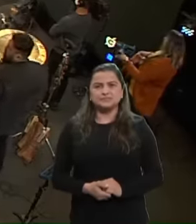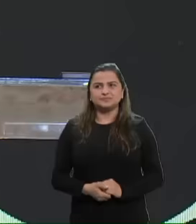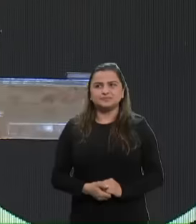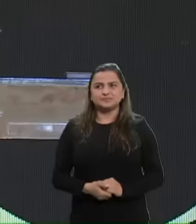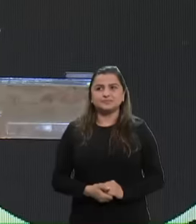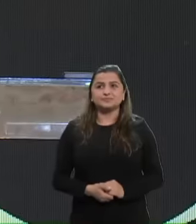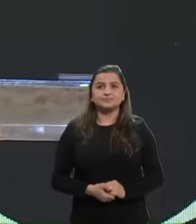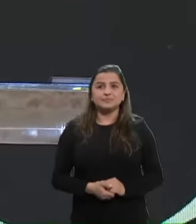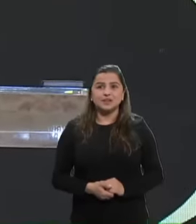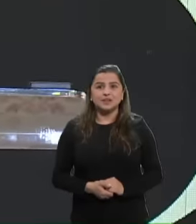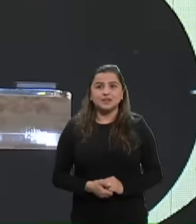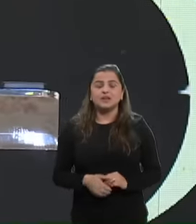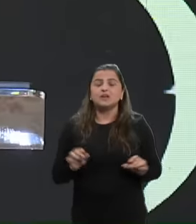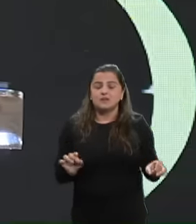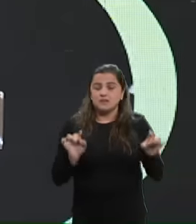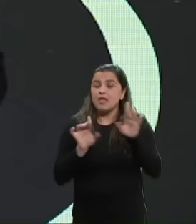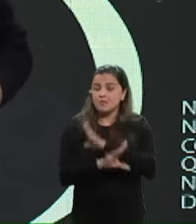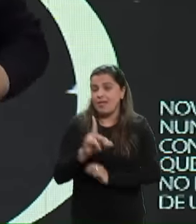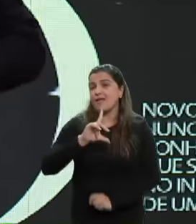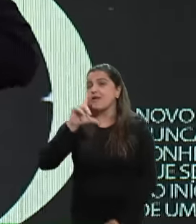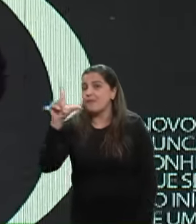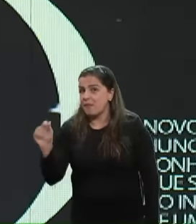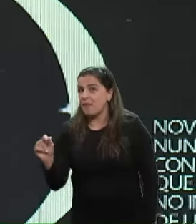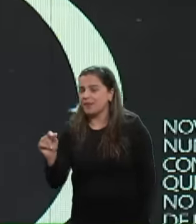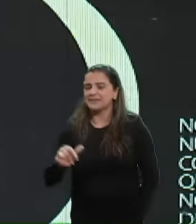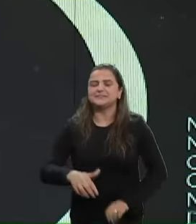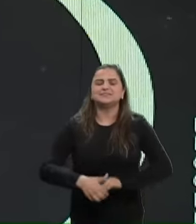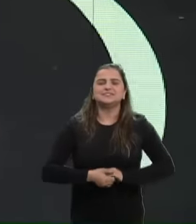Vou terminar, vou embora.